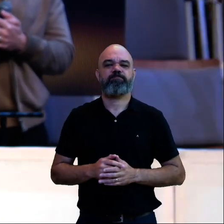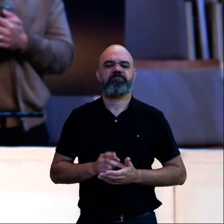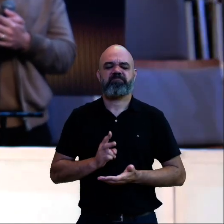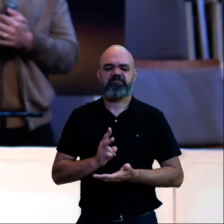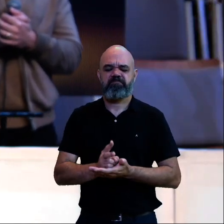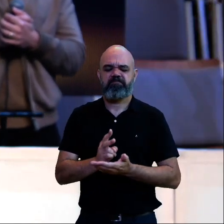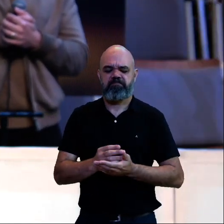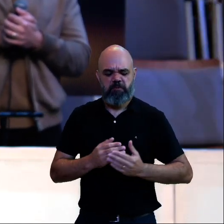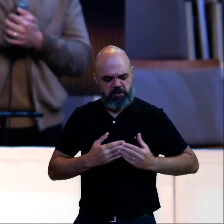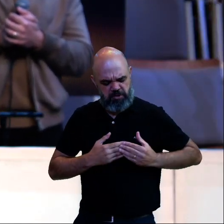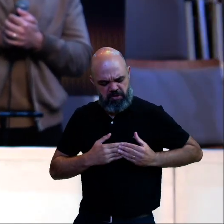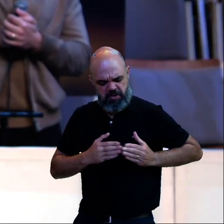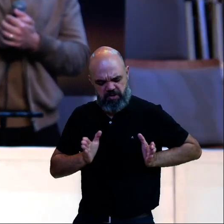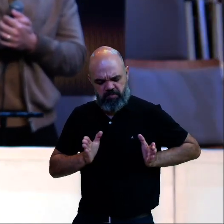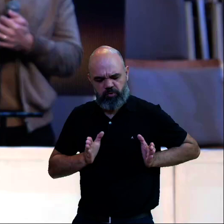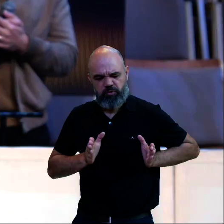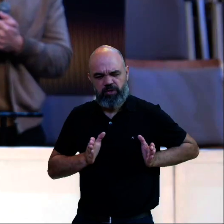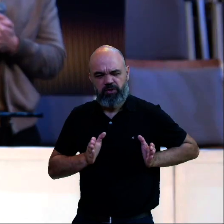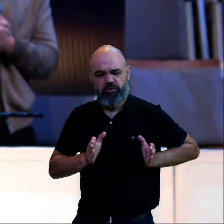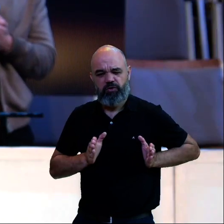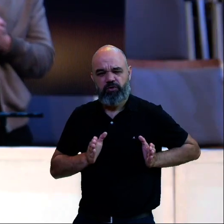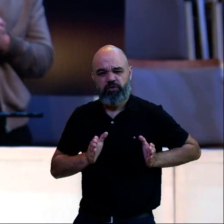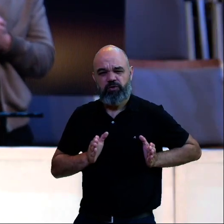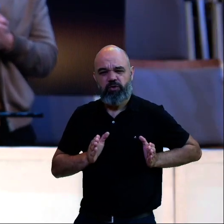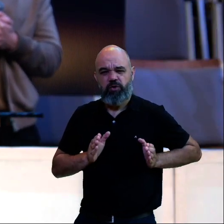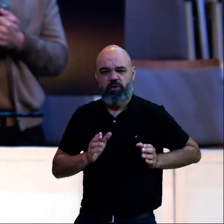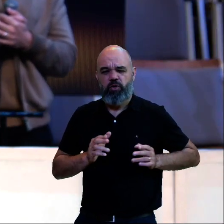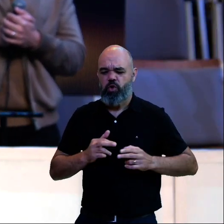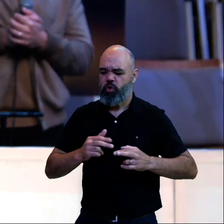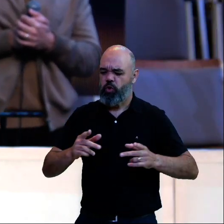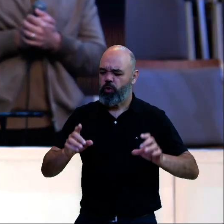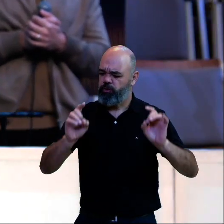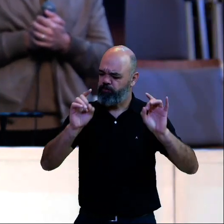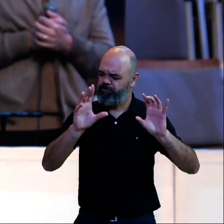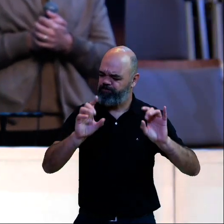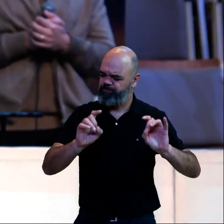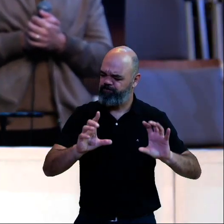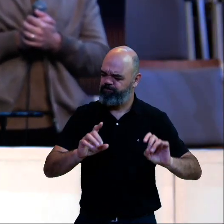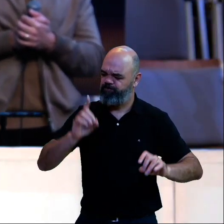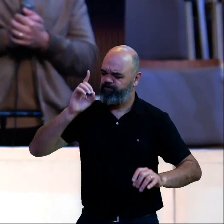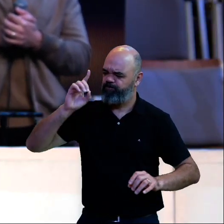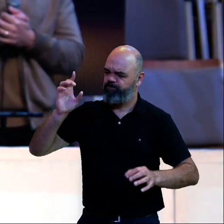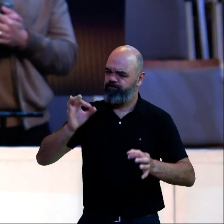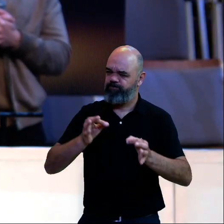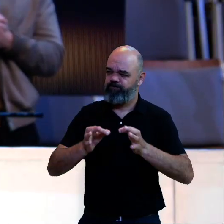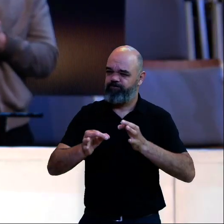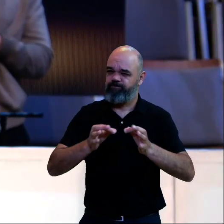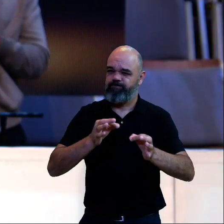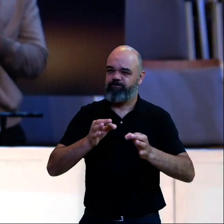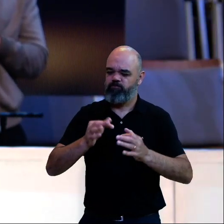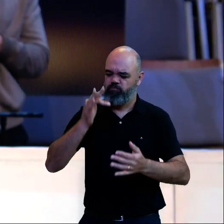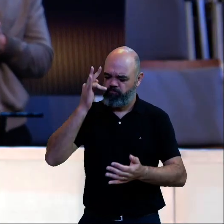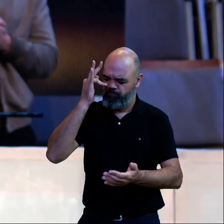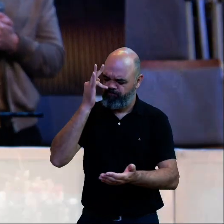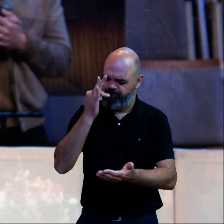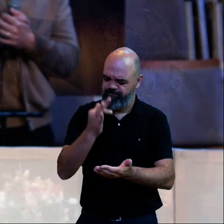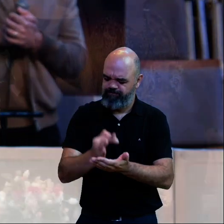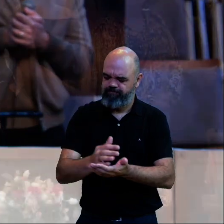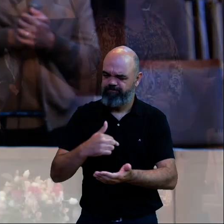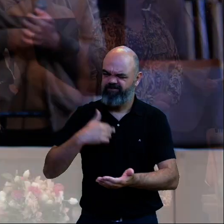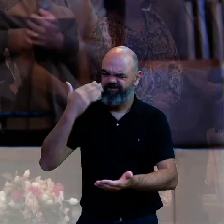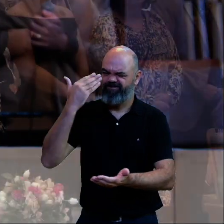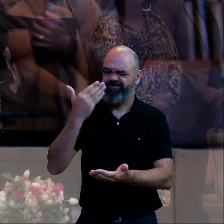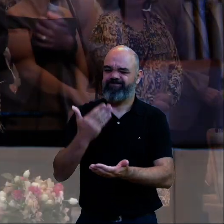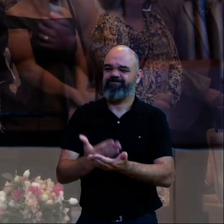nosso coração ao Senhor, algo precioso Ele prepara para a gente. E pela fé eu creio que Ele